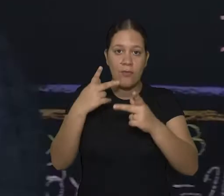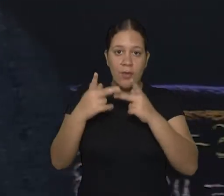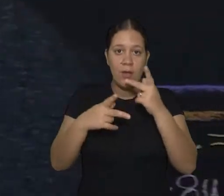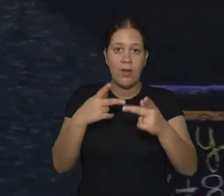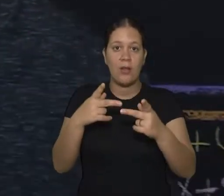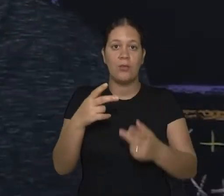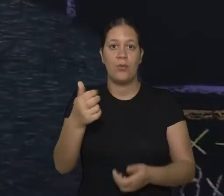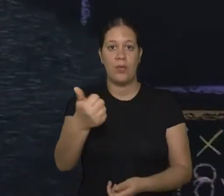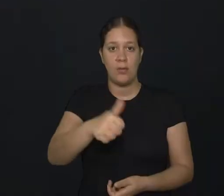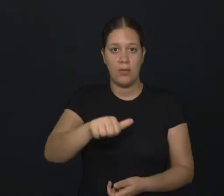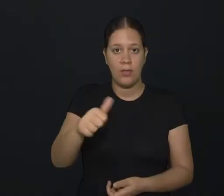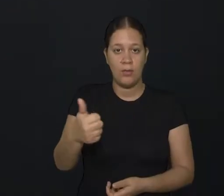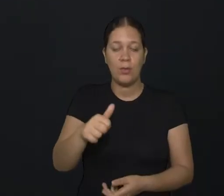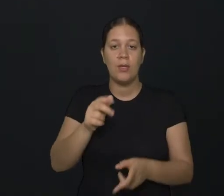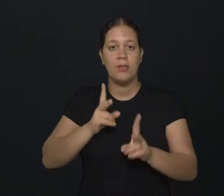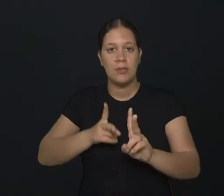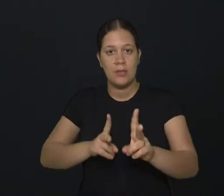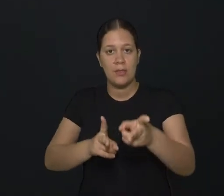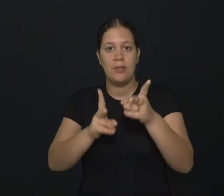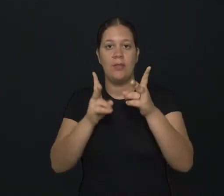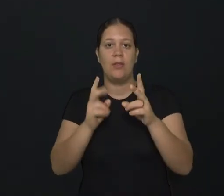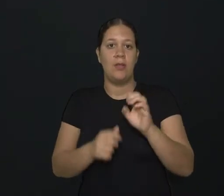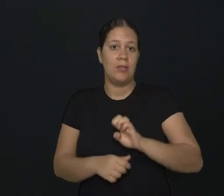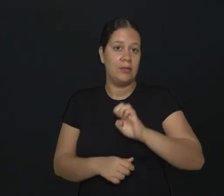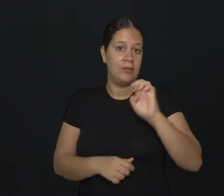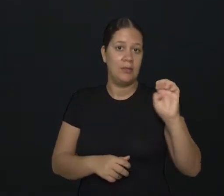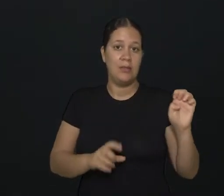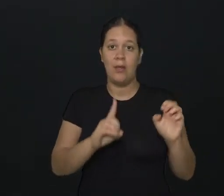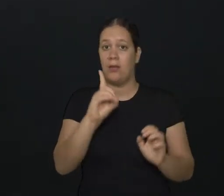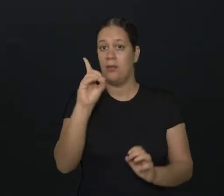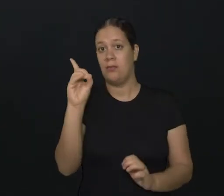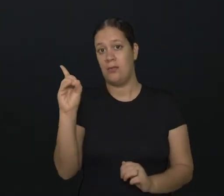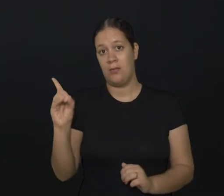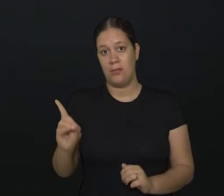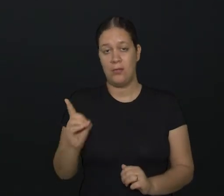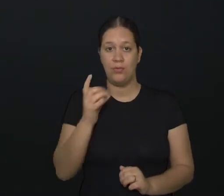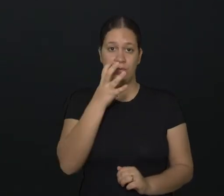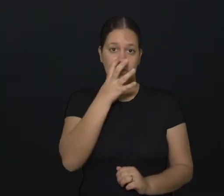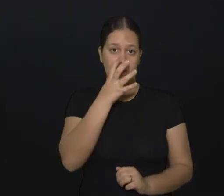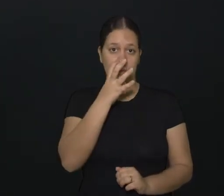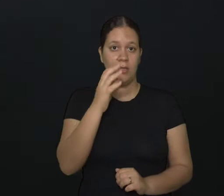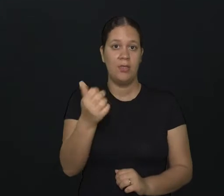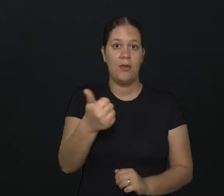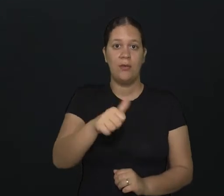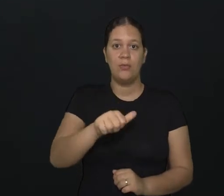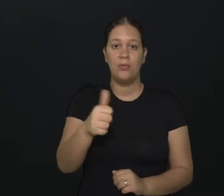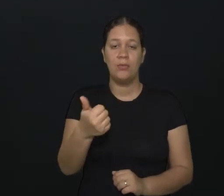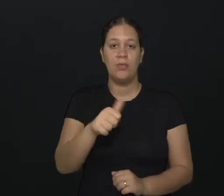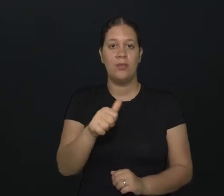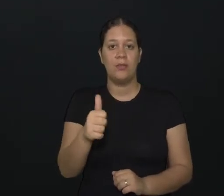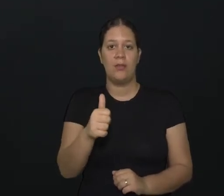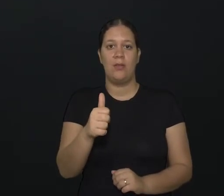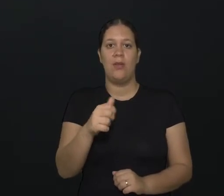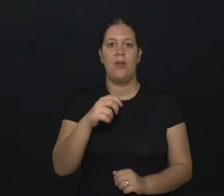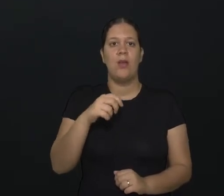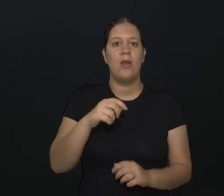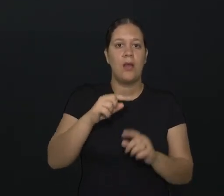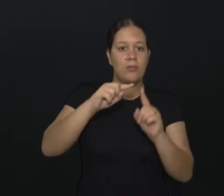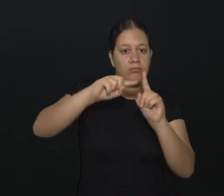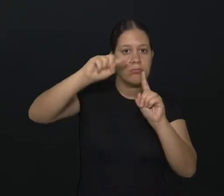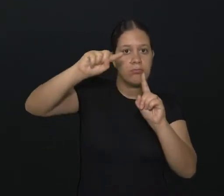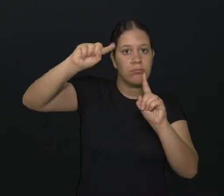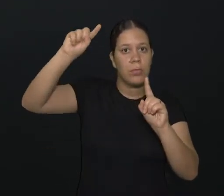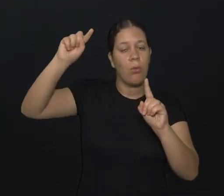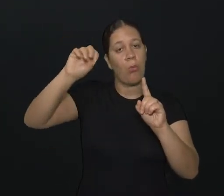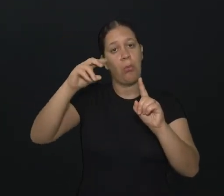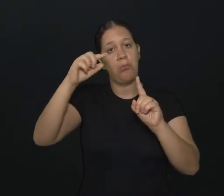Essa análise será feita sempre olhando da esquerda para a direita e analisando, de repente, a subida ou